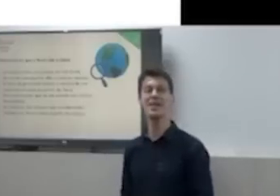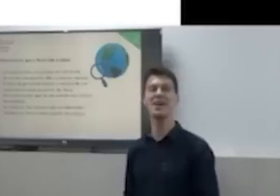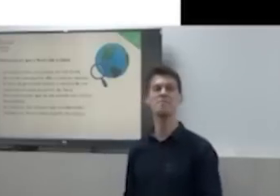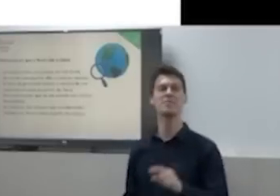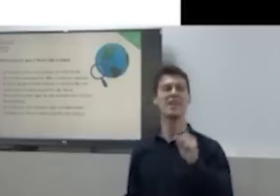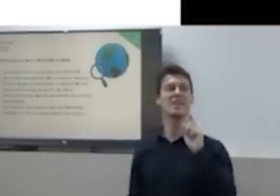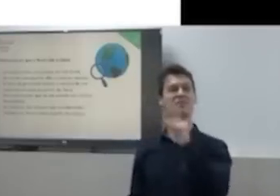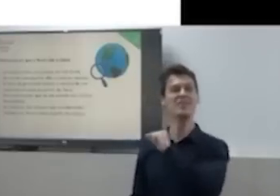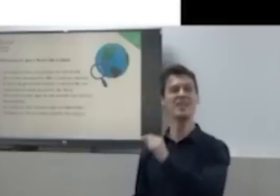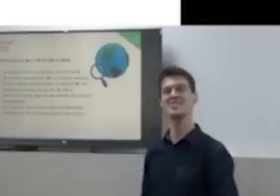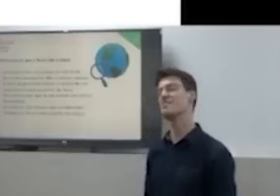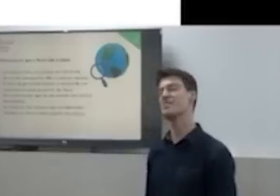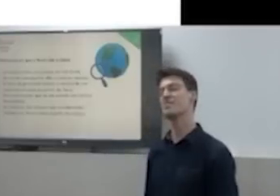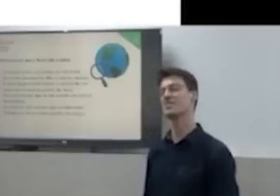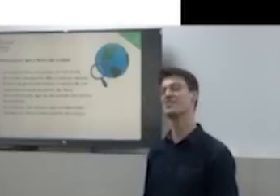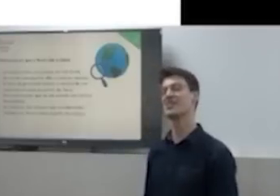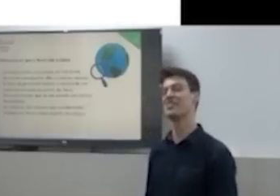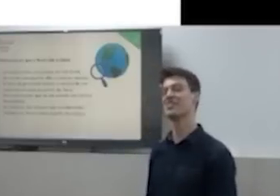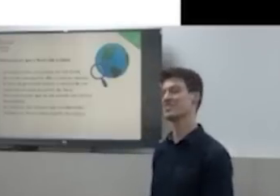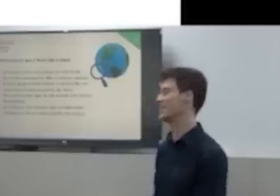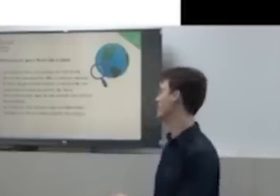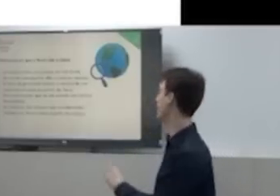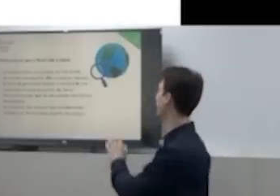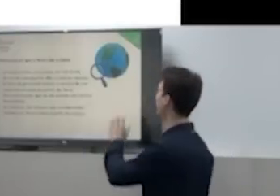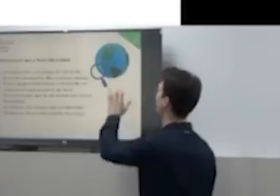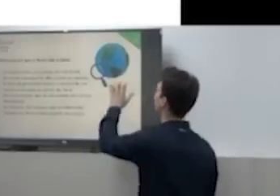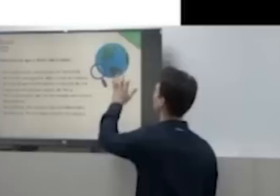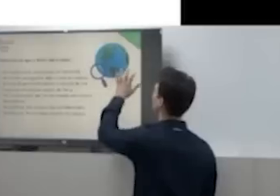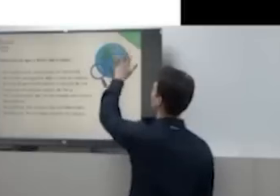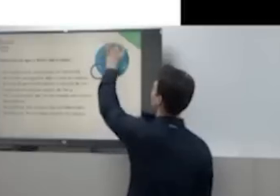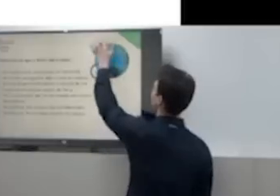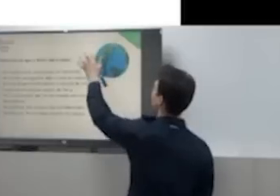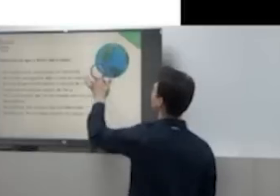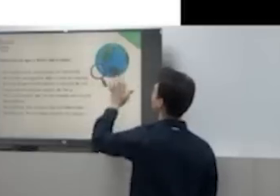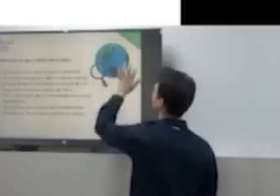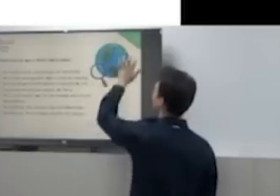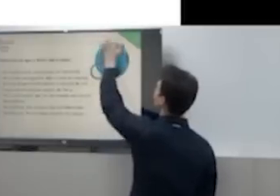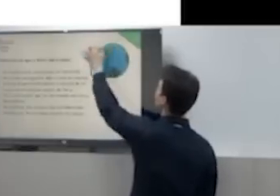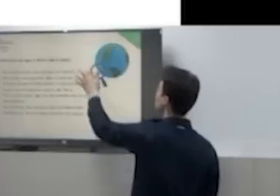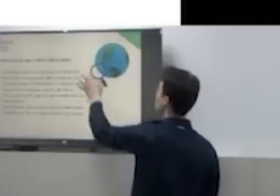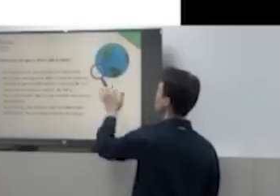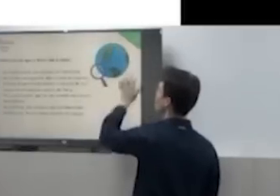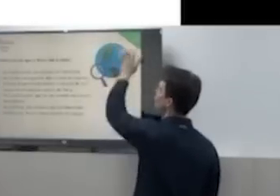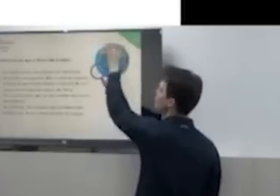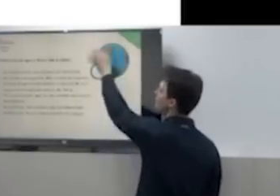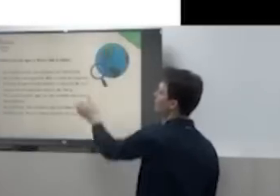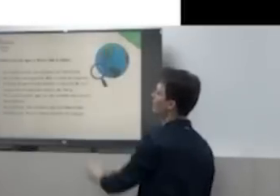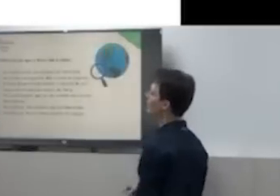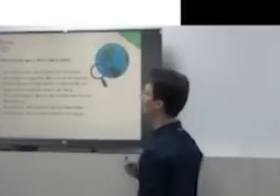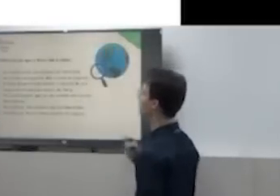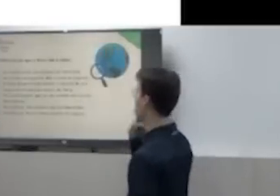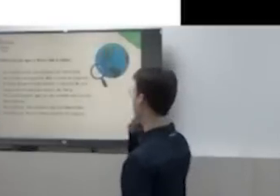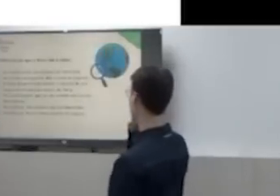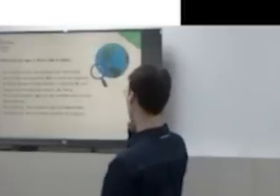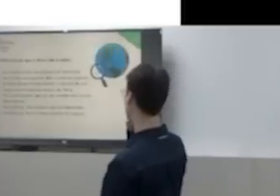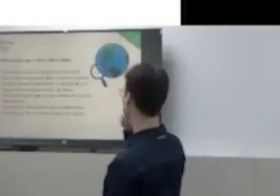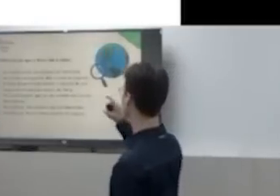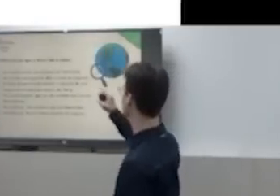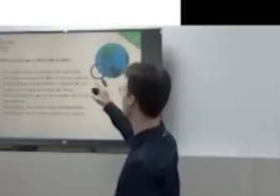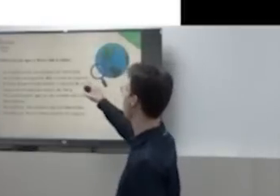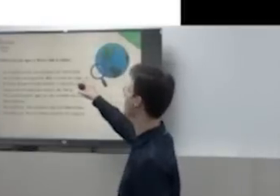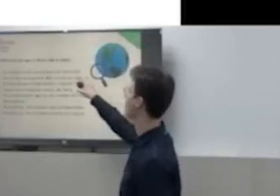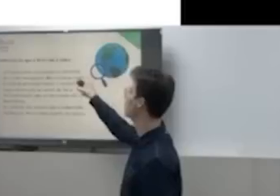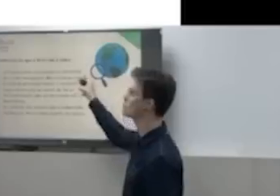olhem, a primeira evidência mostrando que a nossa Terra, o nosso planeta, tem este formato aqui.